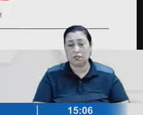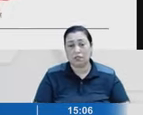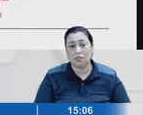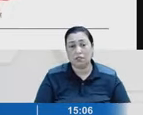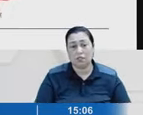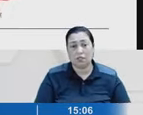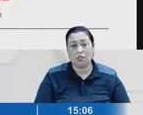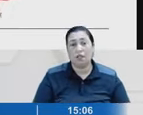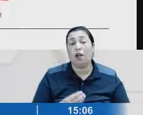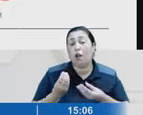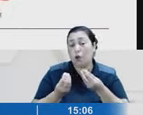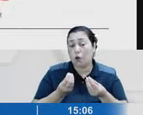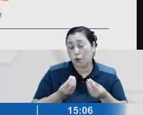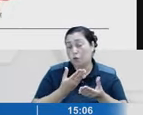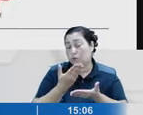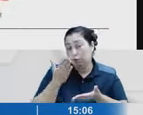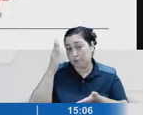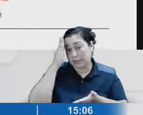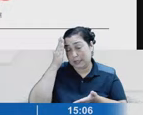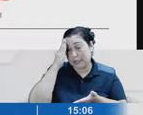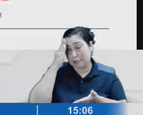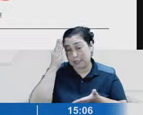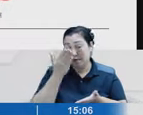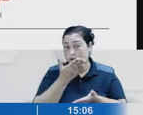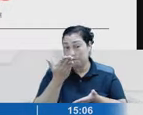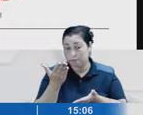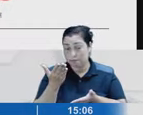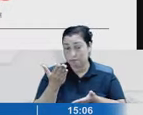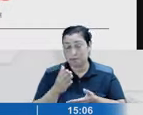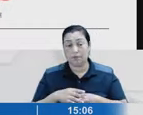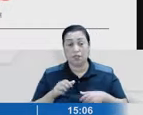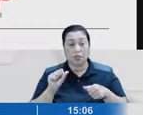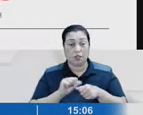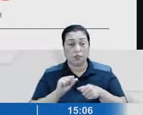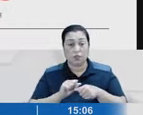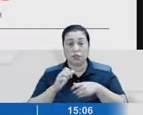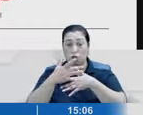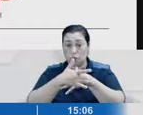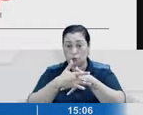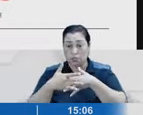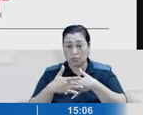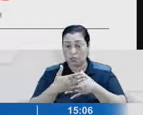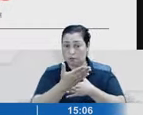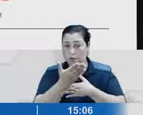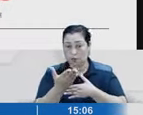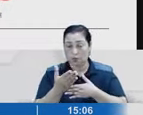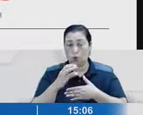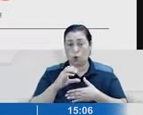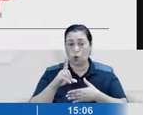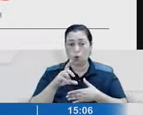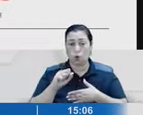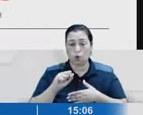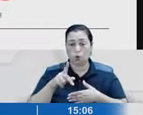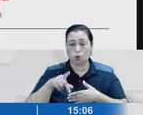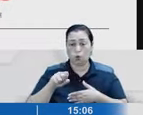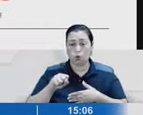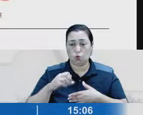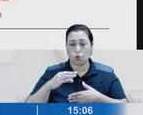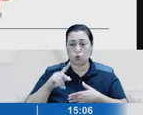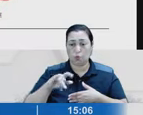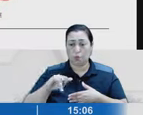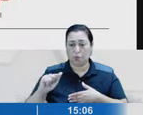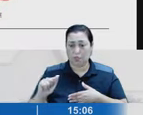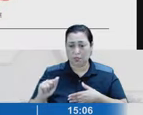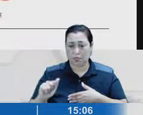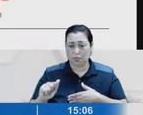Como eu faço o diagnóstico, né? Então, o diagnóstico é a colonoscopia. E a colonoscopia, muitas vezes, é o diagnóstico e é o